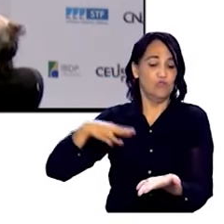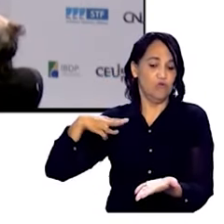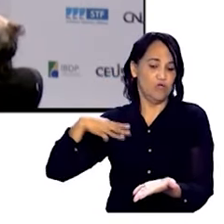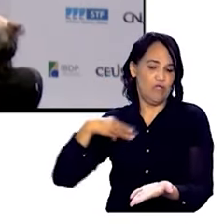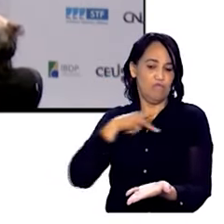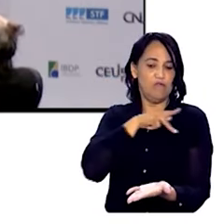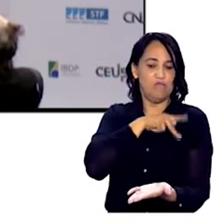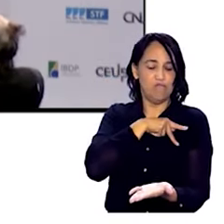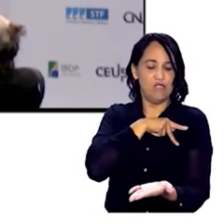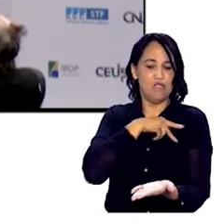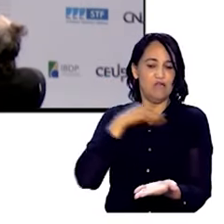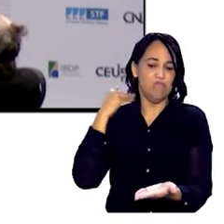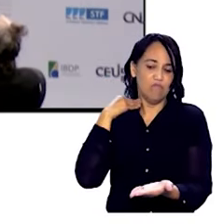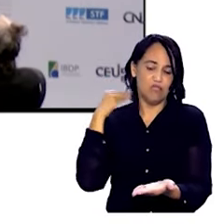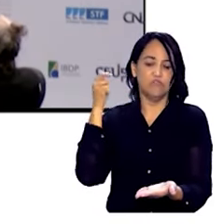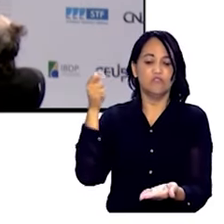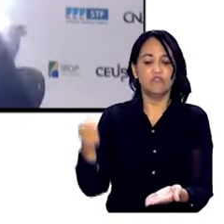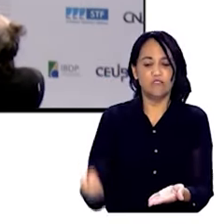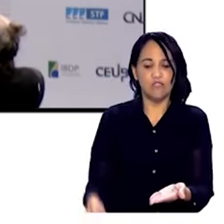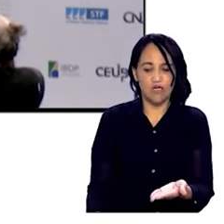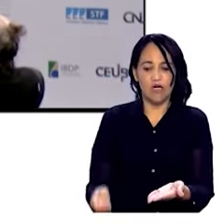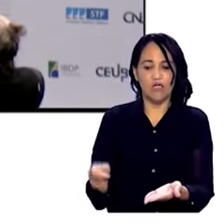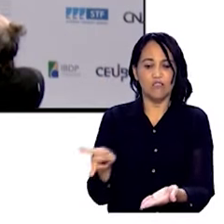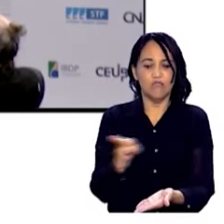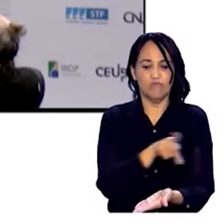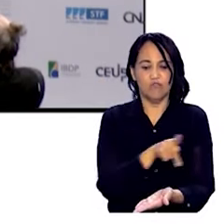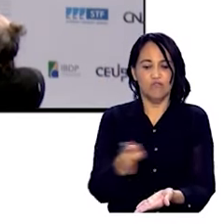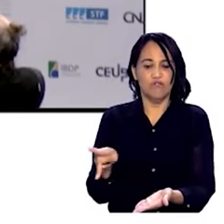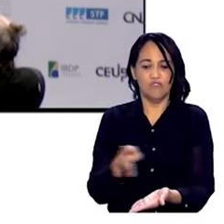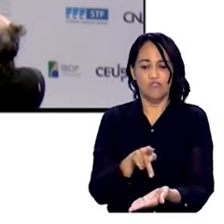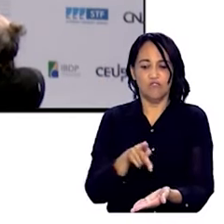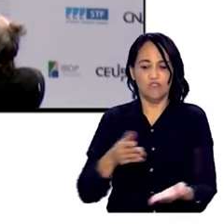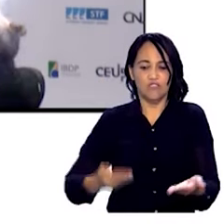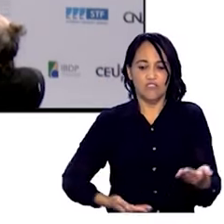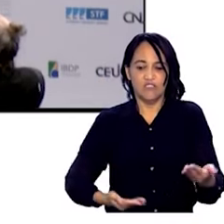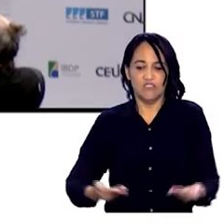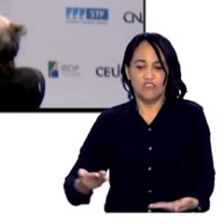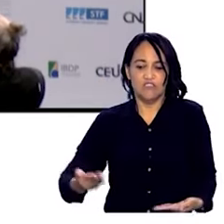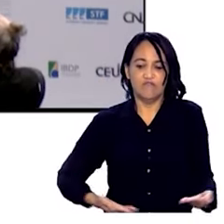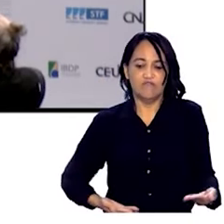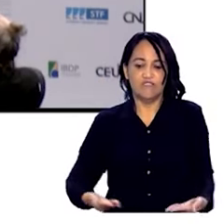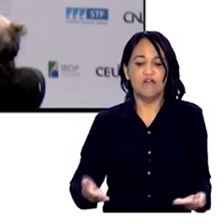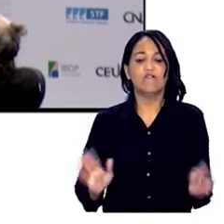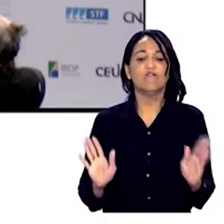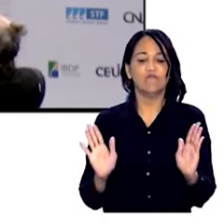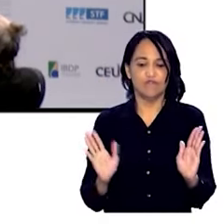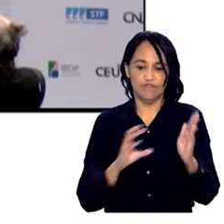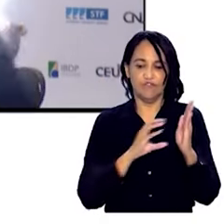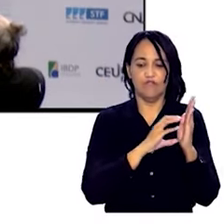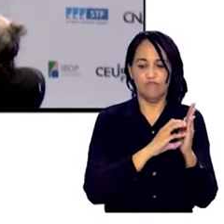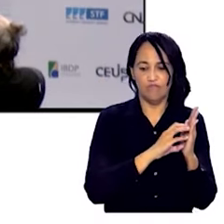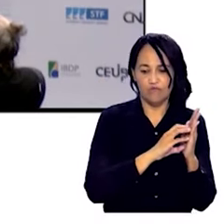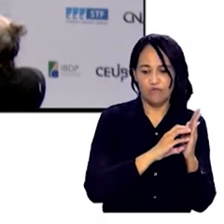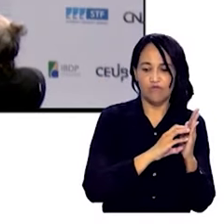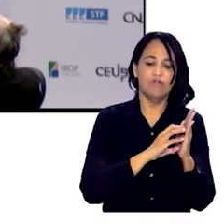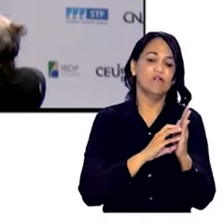professores servidores e faço uma saudação então em nome de todos a pessoa aqui da D Victória